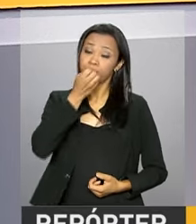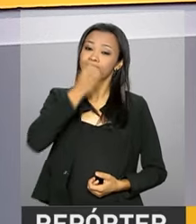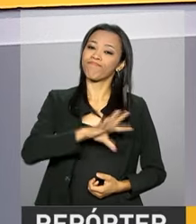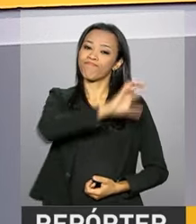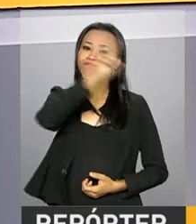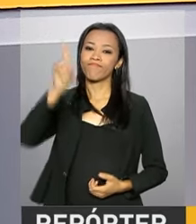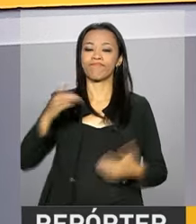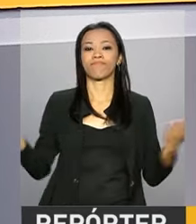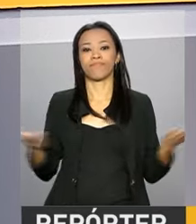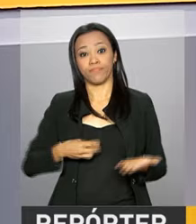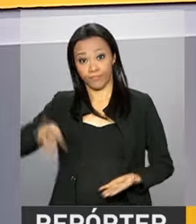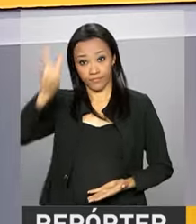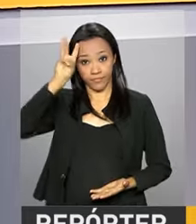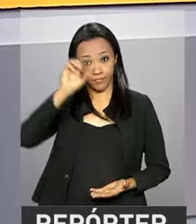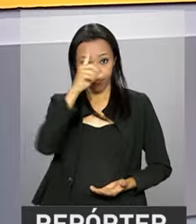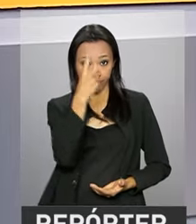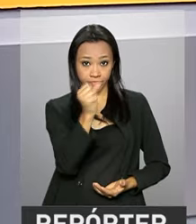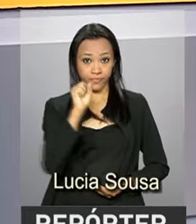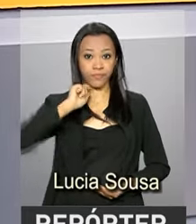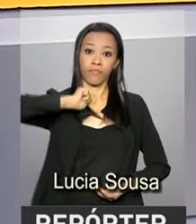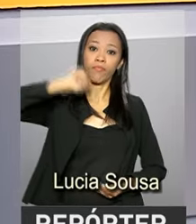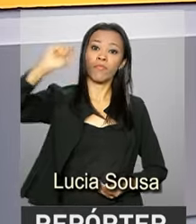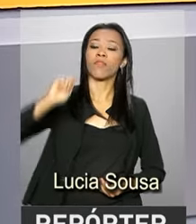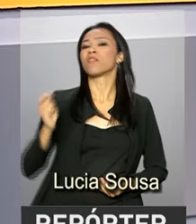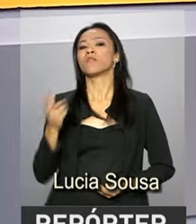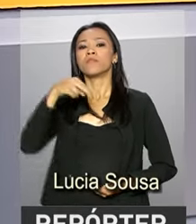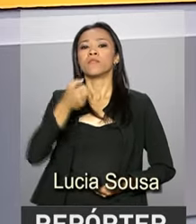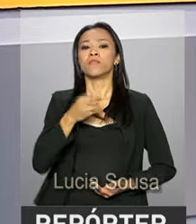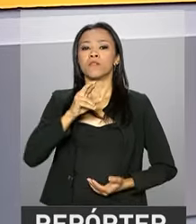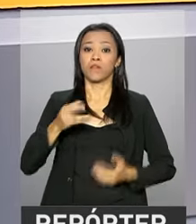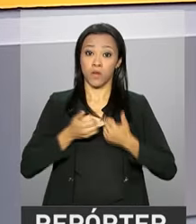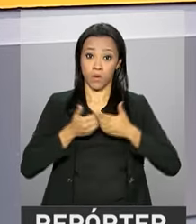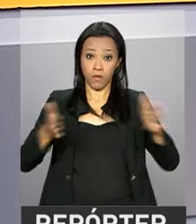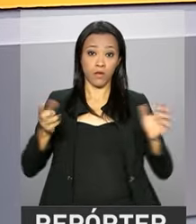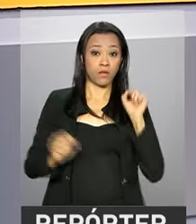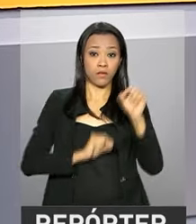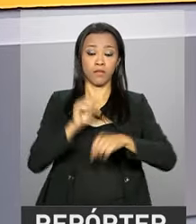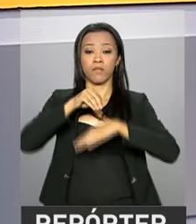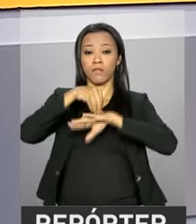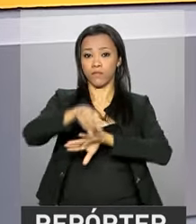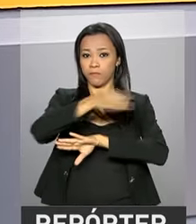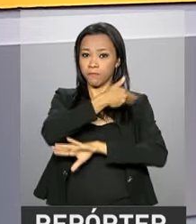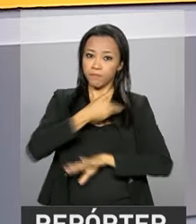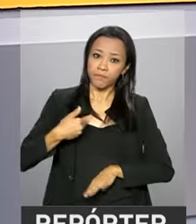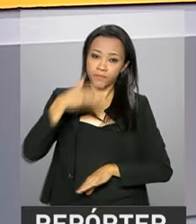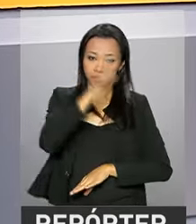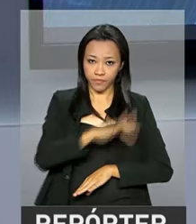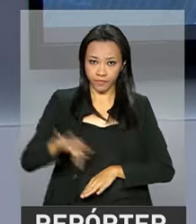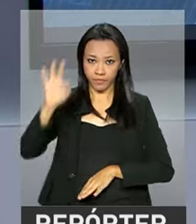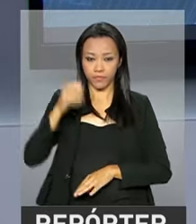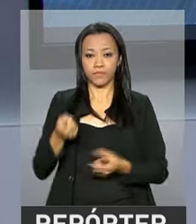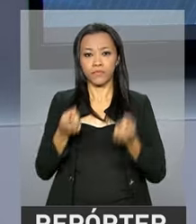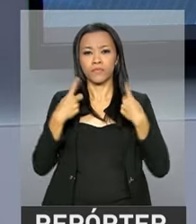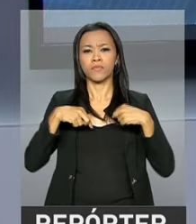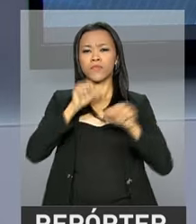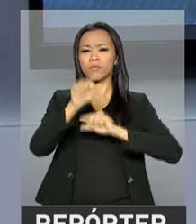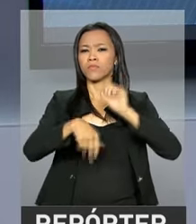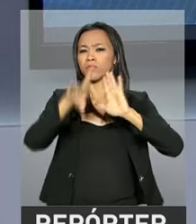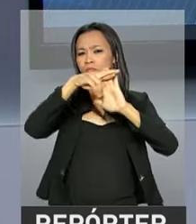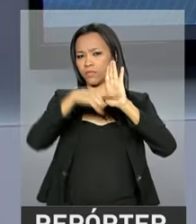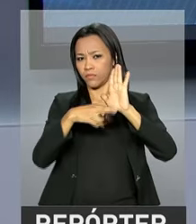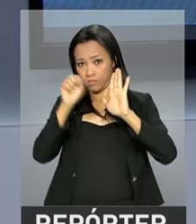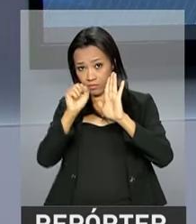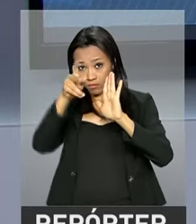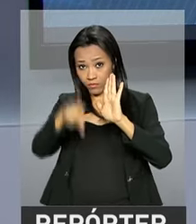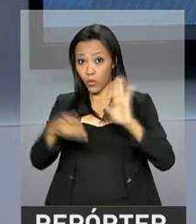Olá, bom dia. Terça-feira, 18 de abril. O repórter NBR começa agora com as notícias do governo federal. A reforma da Previdência